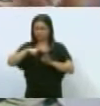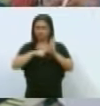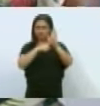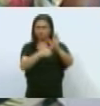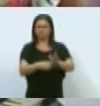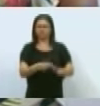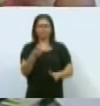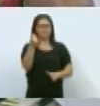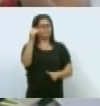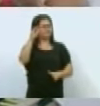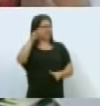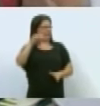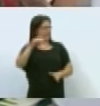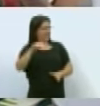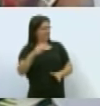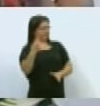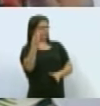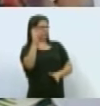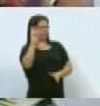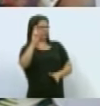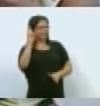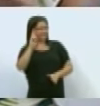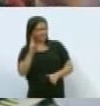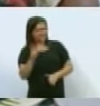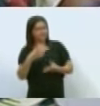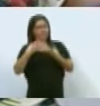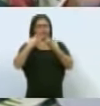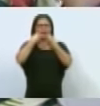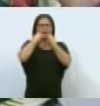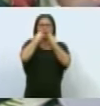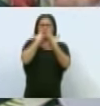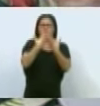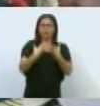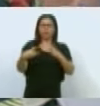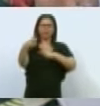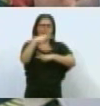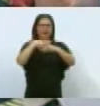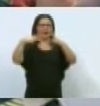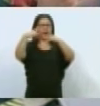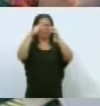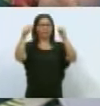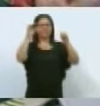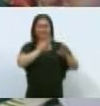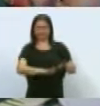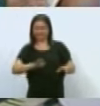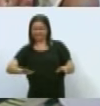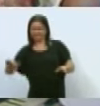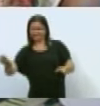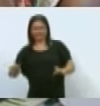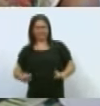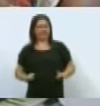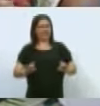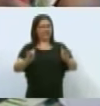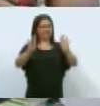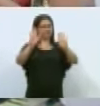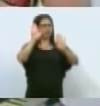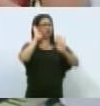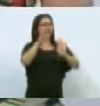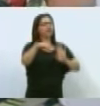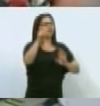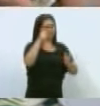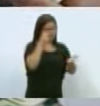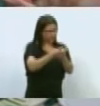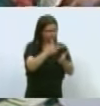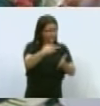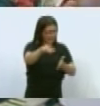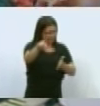é baratinho, R$15. E olha, será um grande presente de Dia das Crianças. Então você tem que garantir o seu. Eu já apareci por